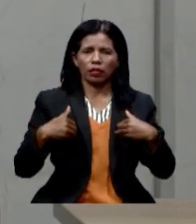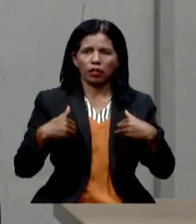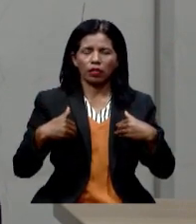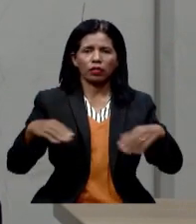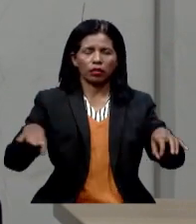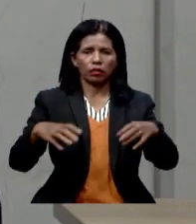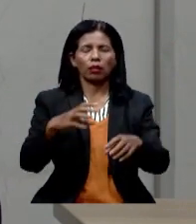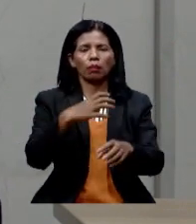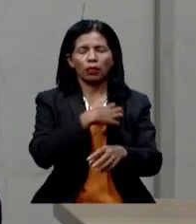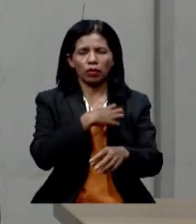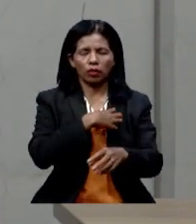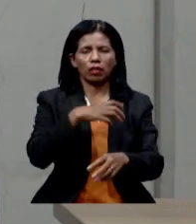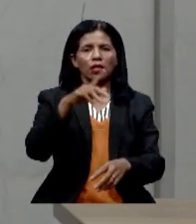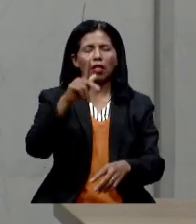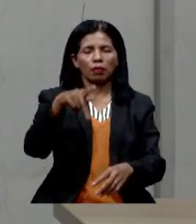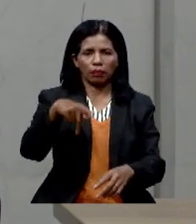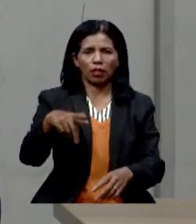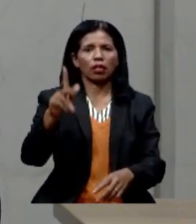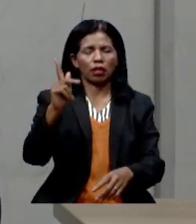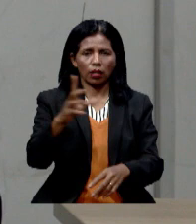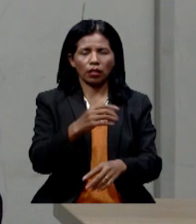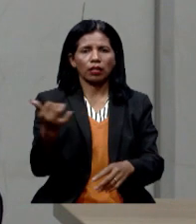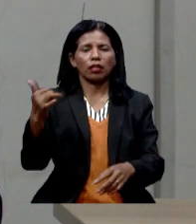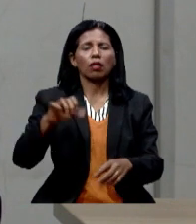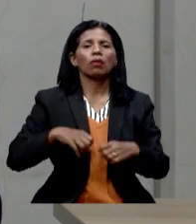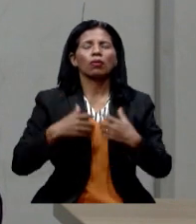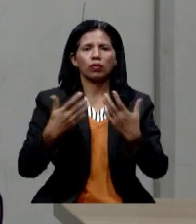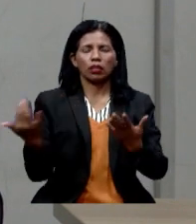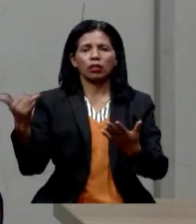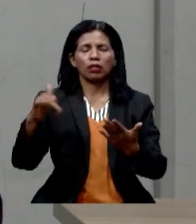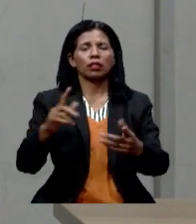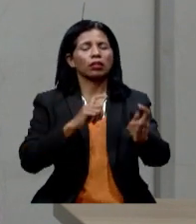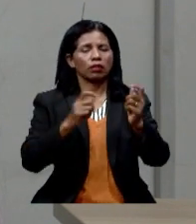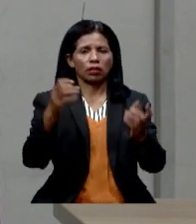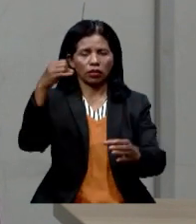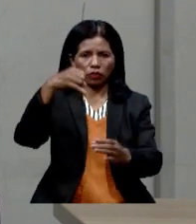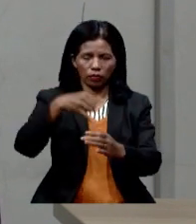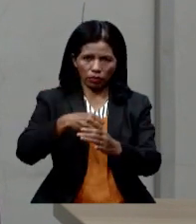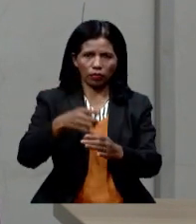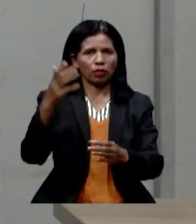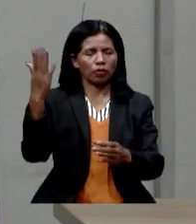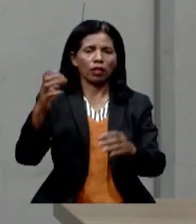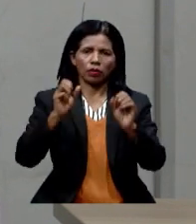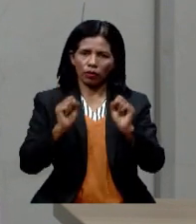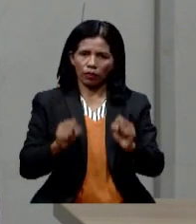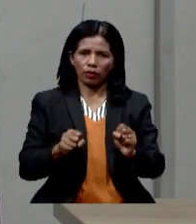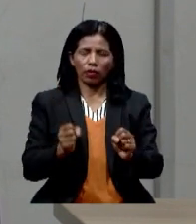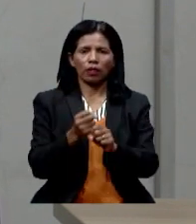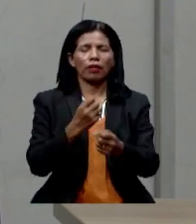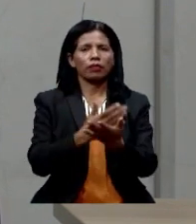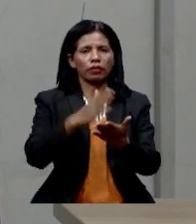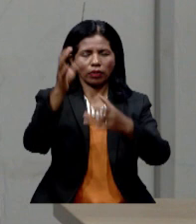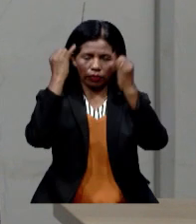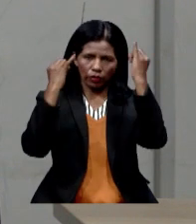servicio polisi comunitario ne on sa para si parte tan transition mos bele involve ia ne ba atu bele halo